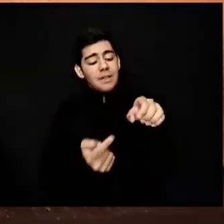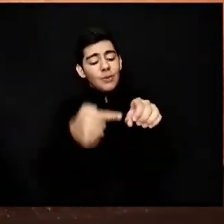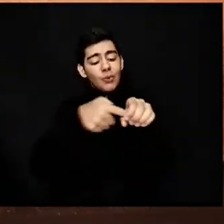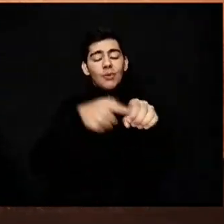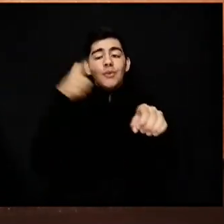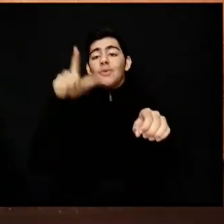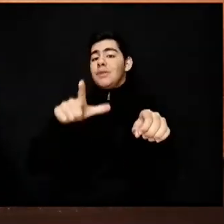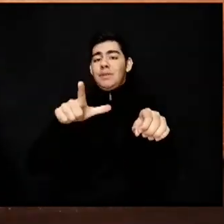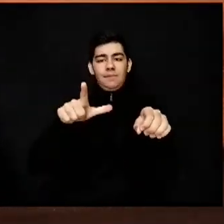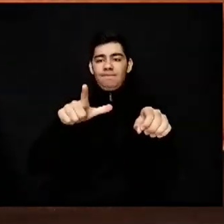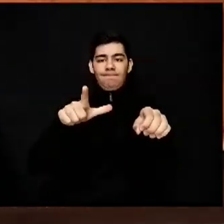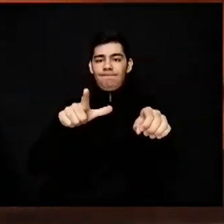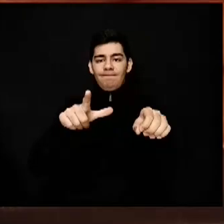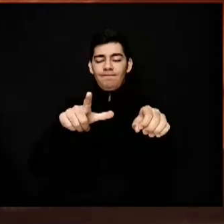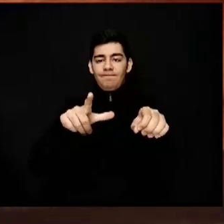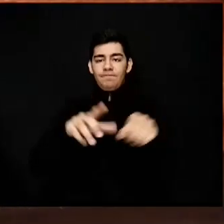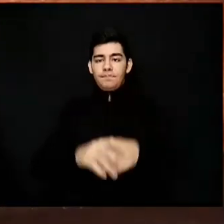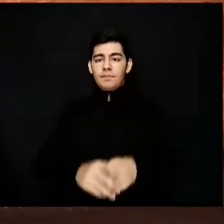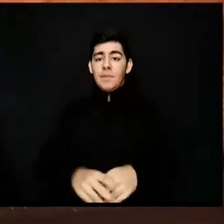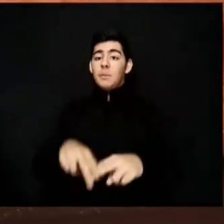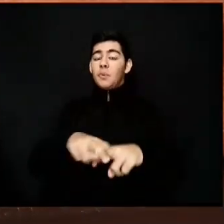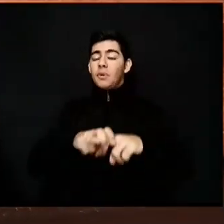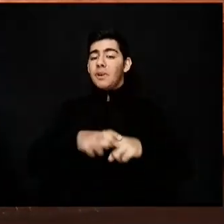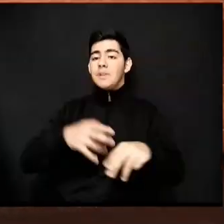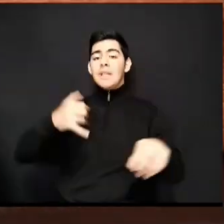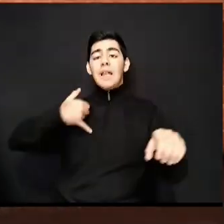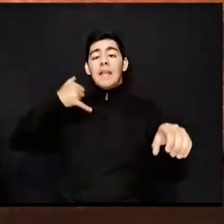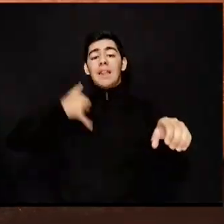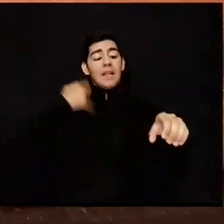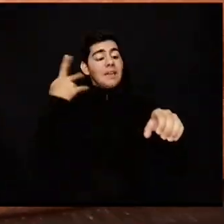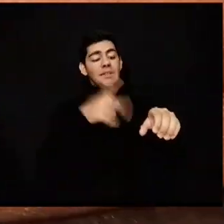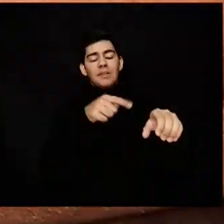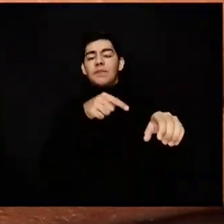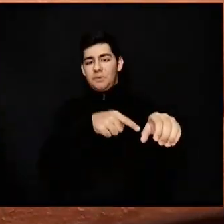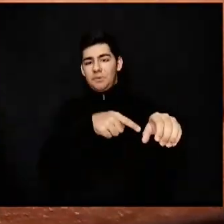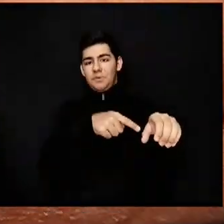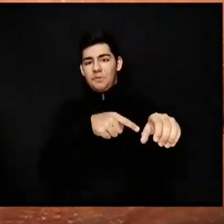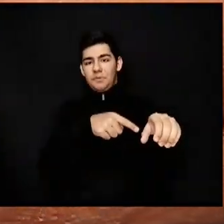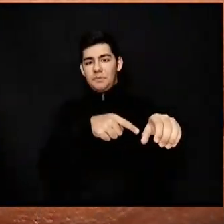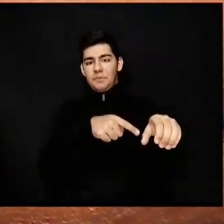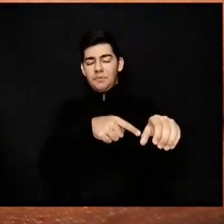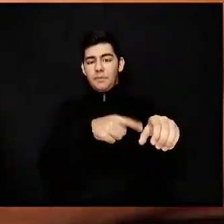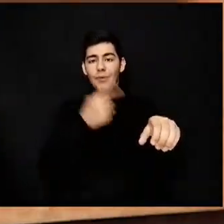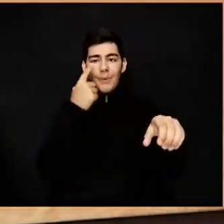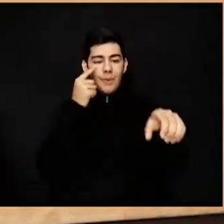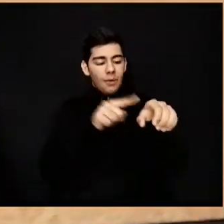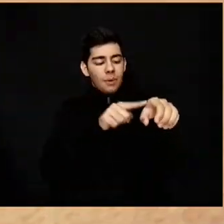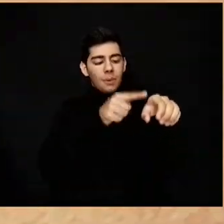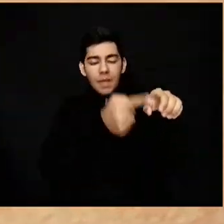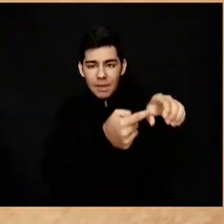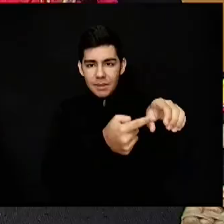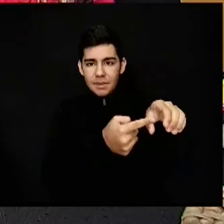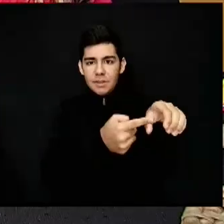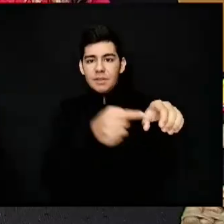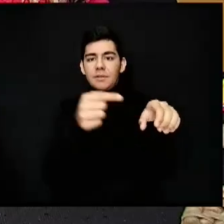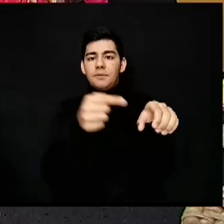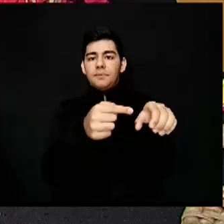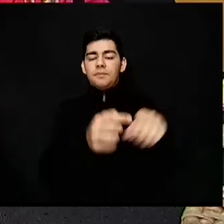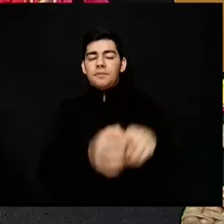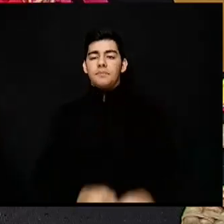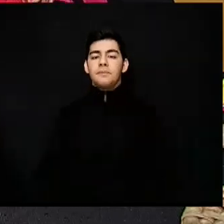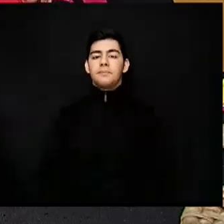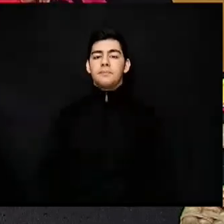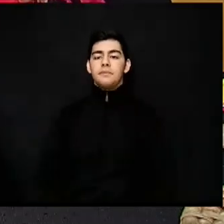É de acordo com a idade dele, essa barriguinha aqui. É que eu não tenho nenhum, deixa eu ver se tem algum